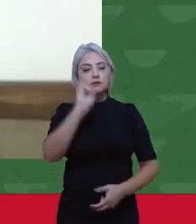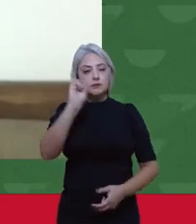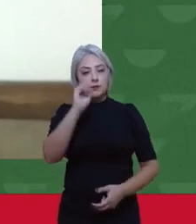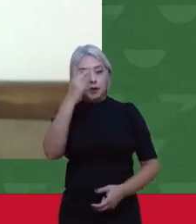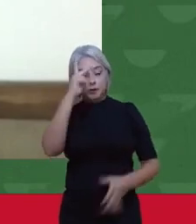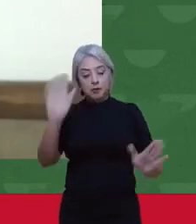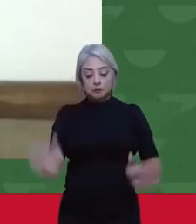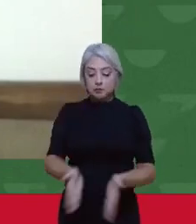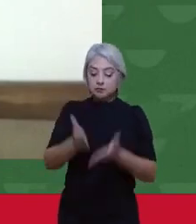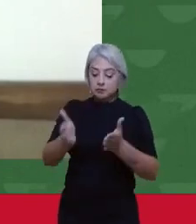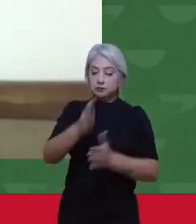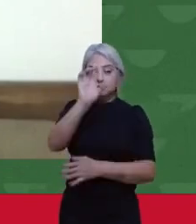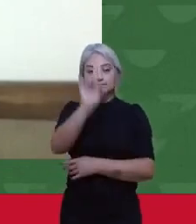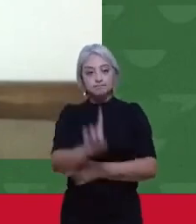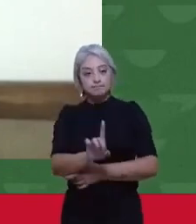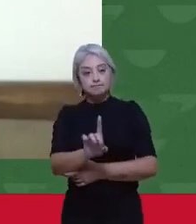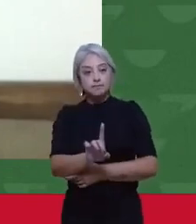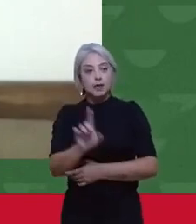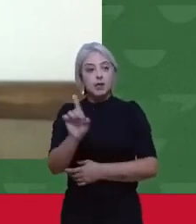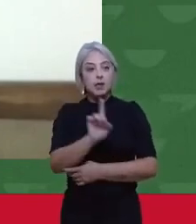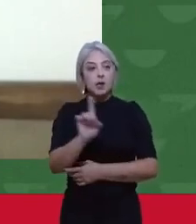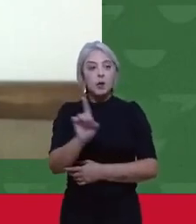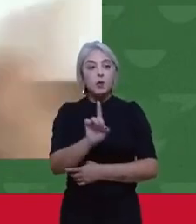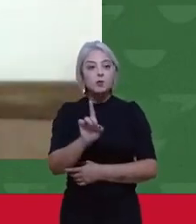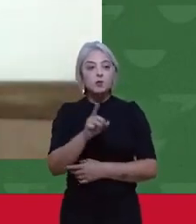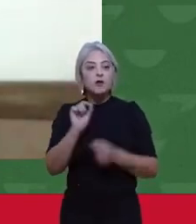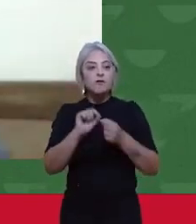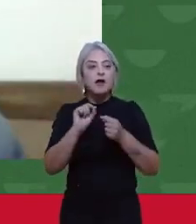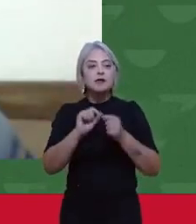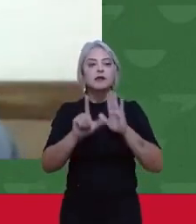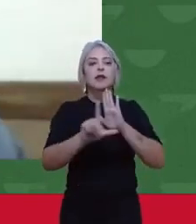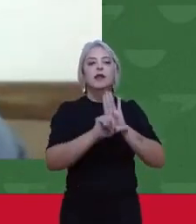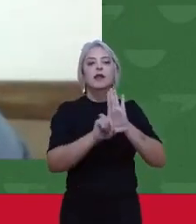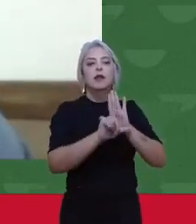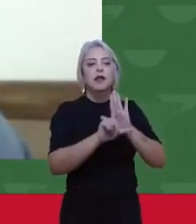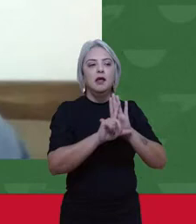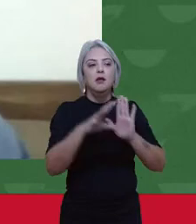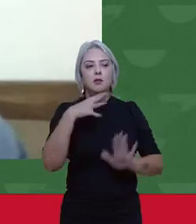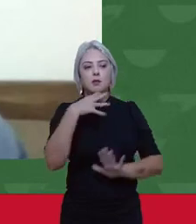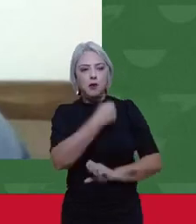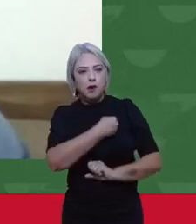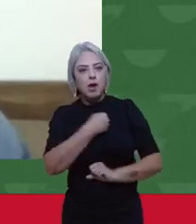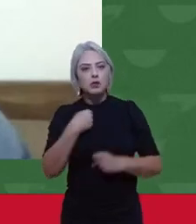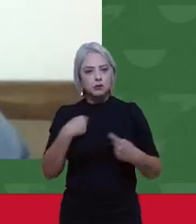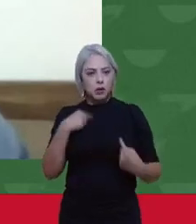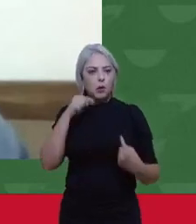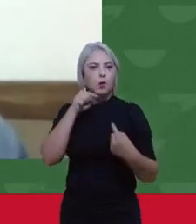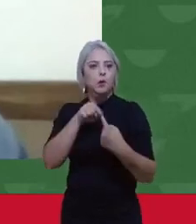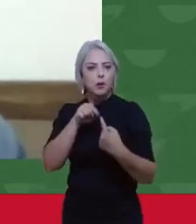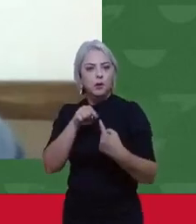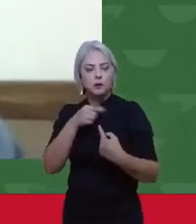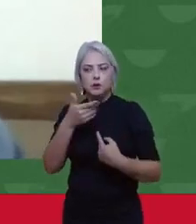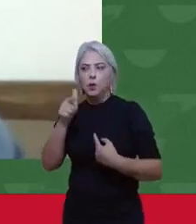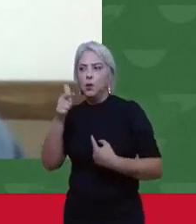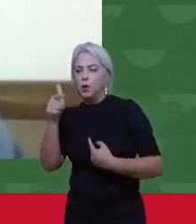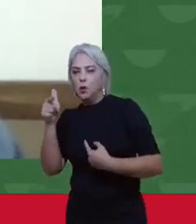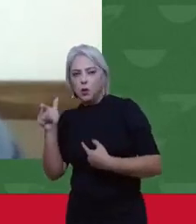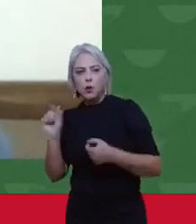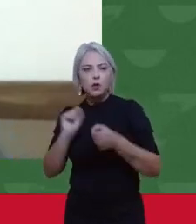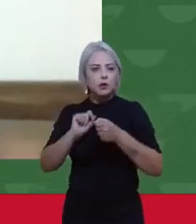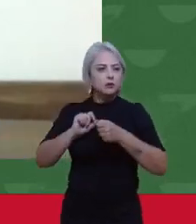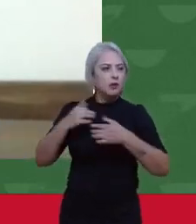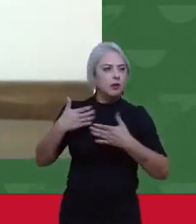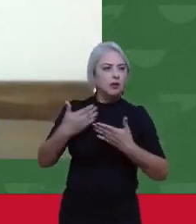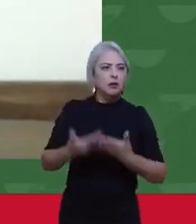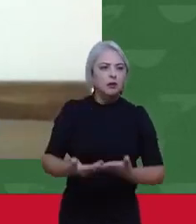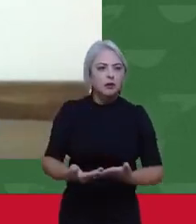para a promoção desses direitos. Não apenas fazer as leis, como eu acho que é a tarefa e que outras vêm fazendo e outros também vêm